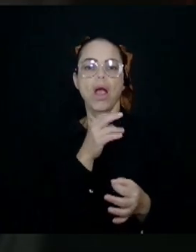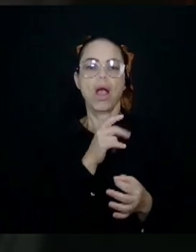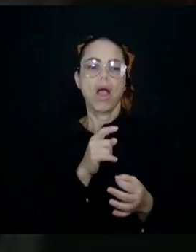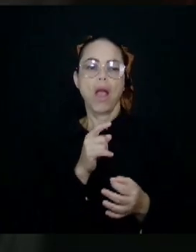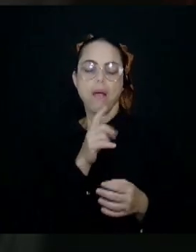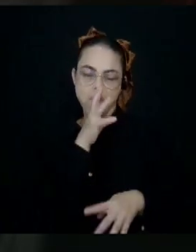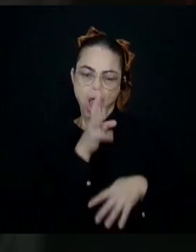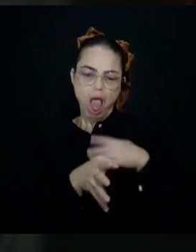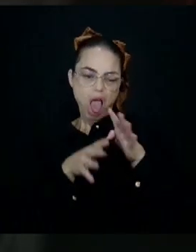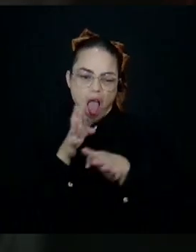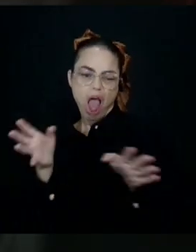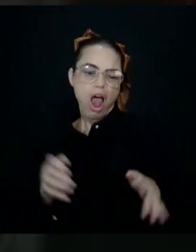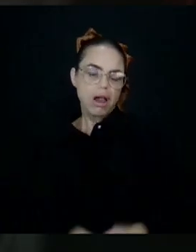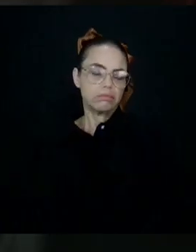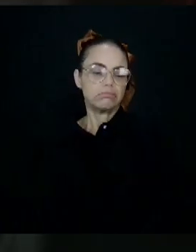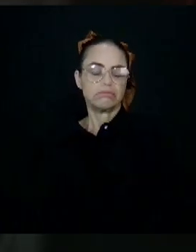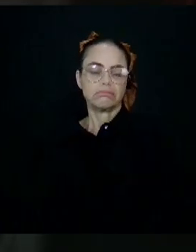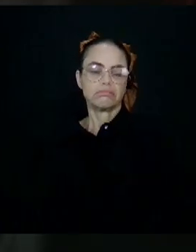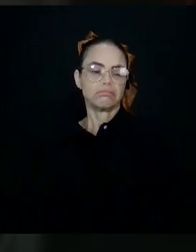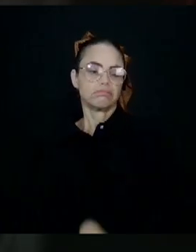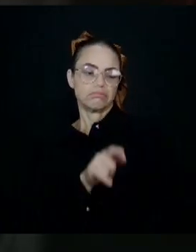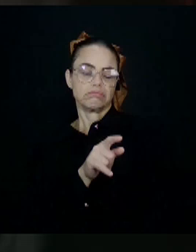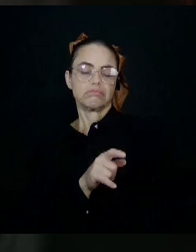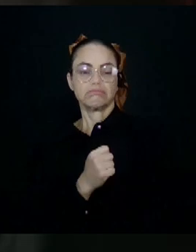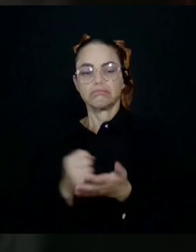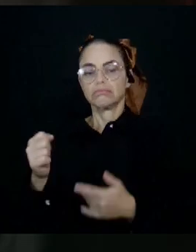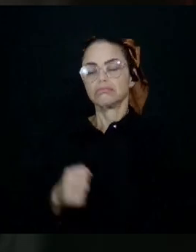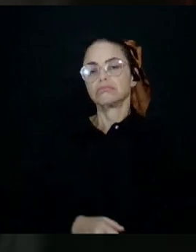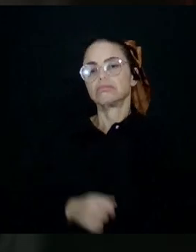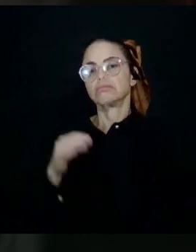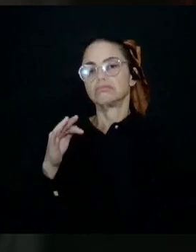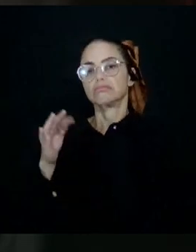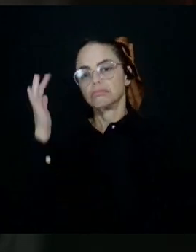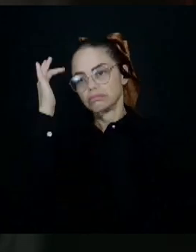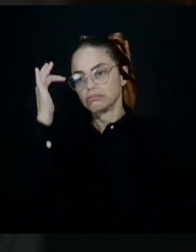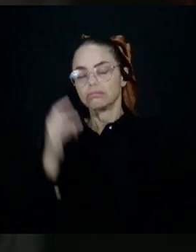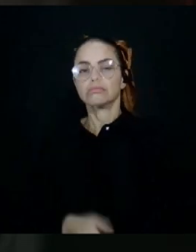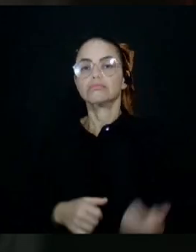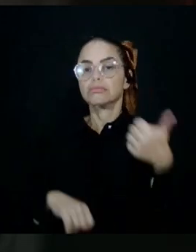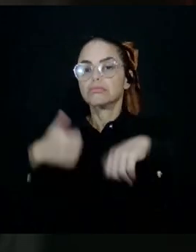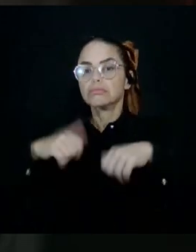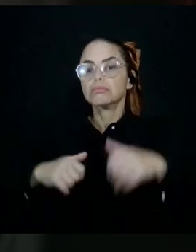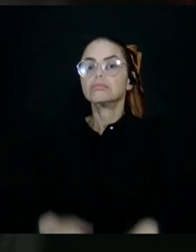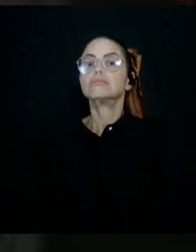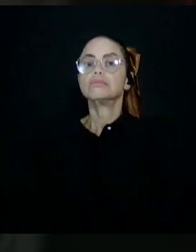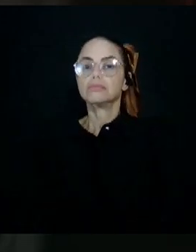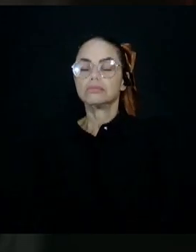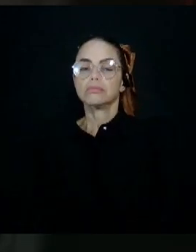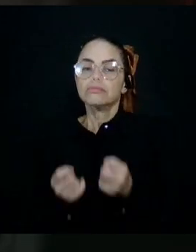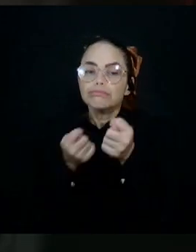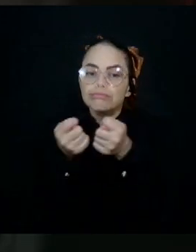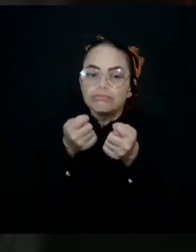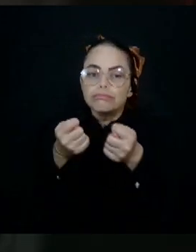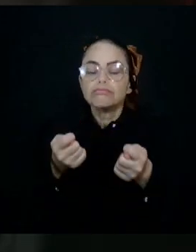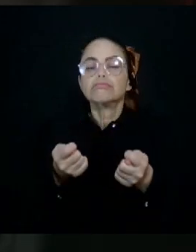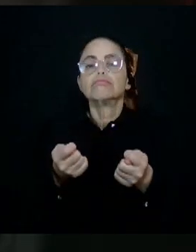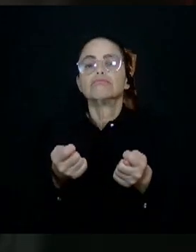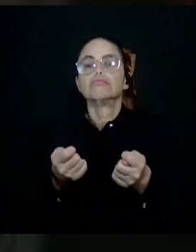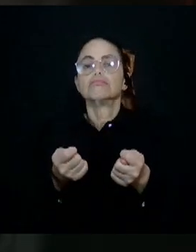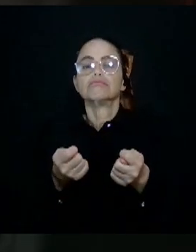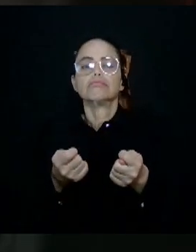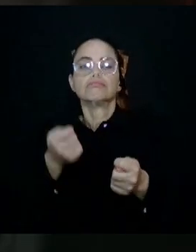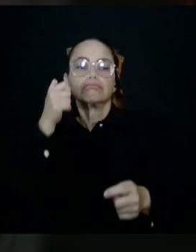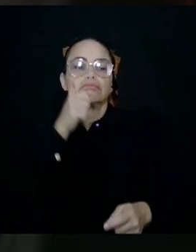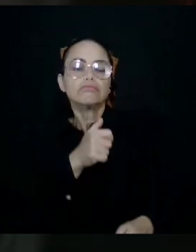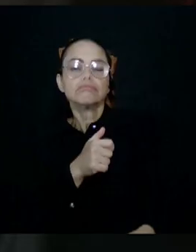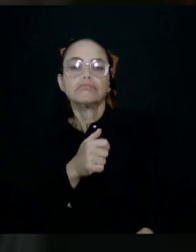ali e amanhã passou, não. A gente pode analisar isso como ferramenta de controle, né? Quando a gente rotula uma mulher trans, por